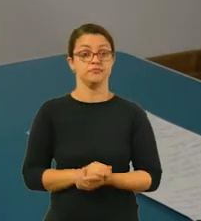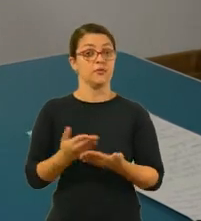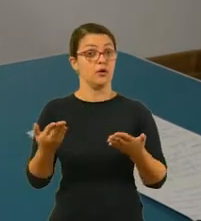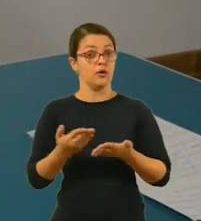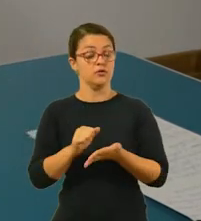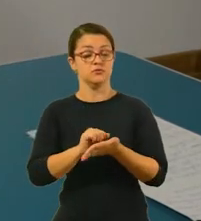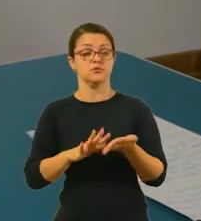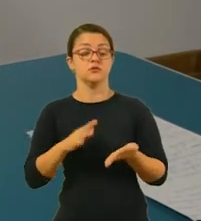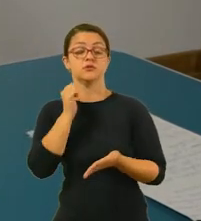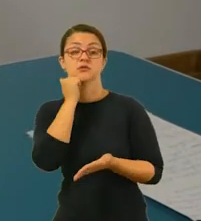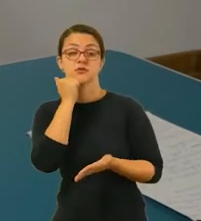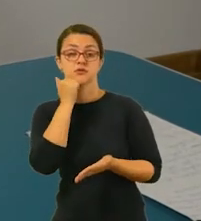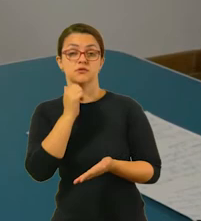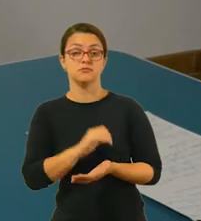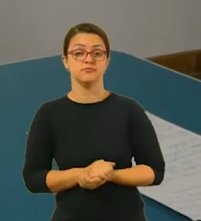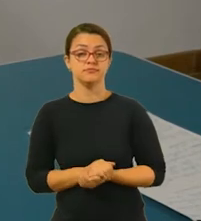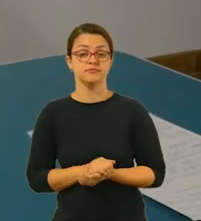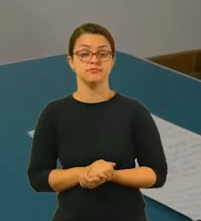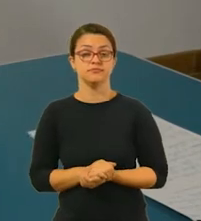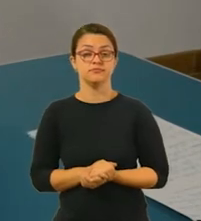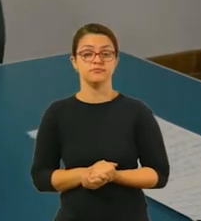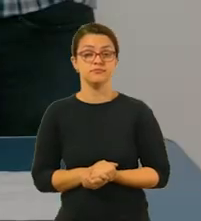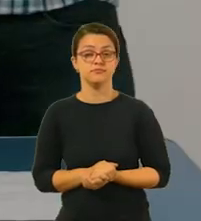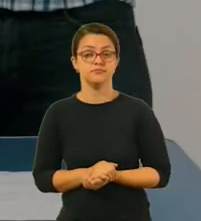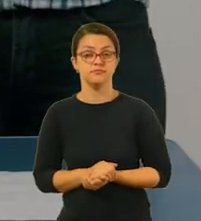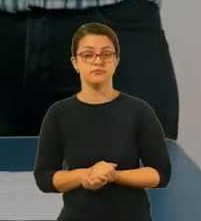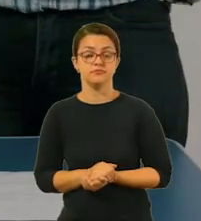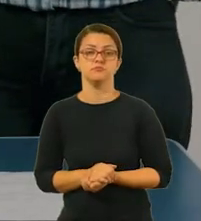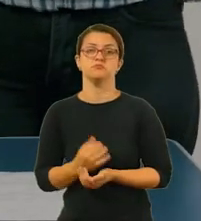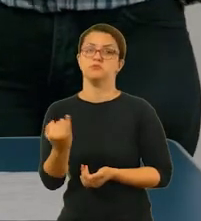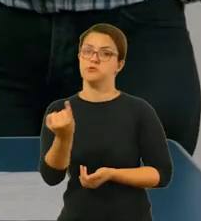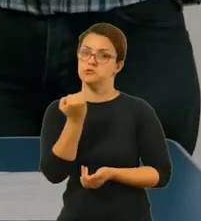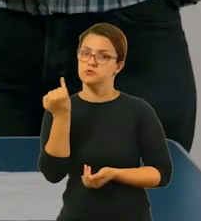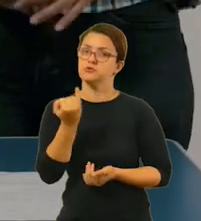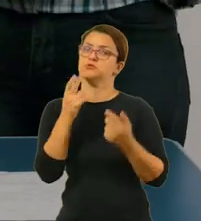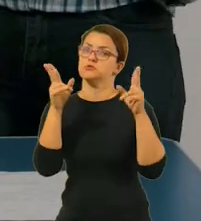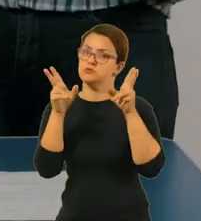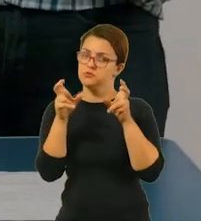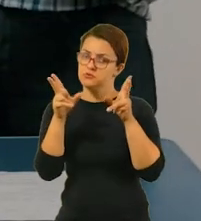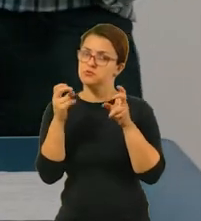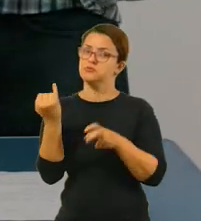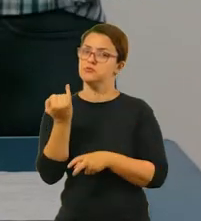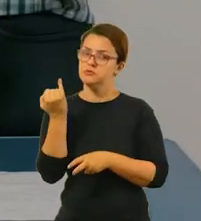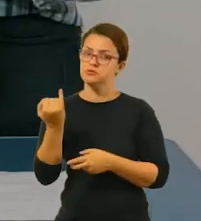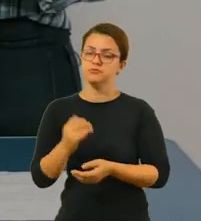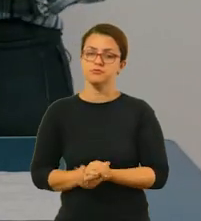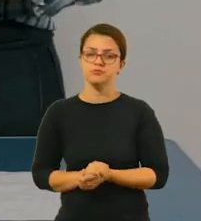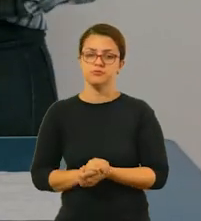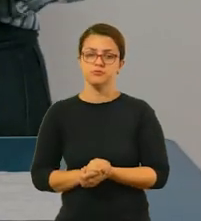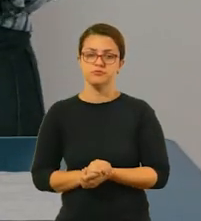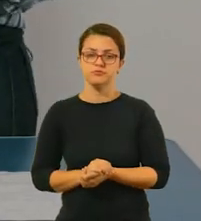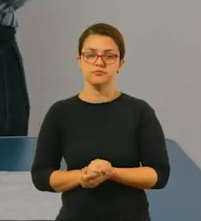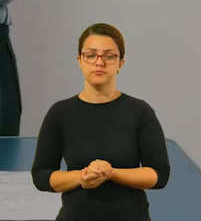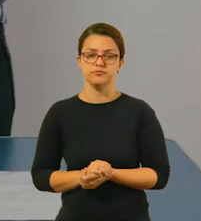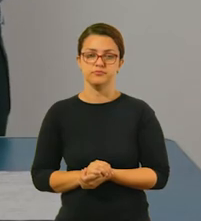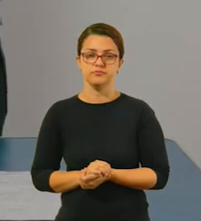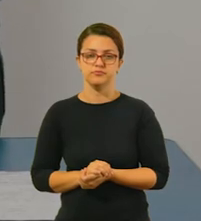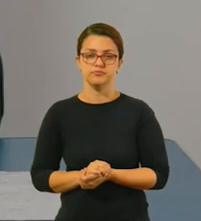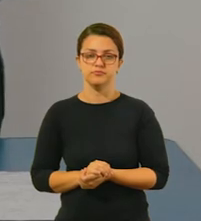Agora vamos para as atividades de ciências. Vamos tratar um tema muito importante, né? Então, para